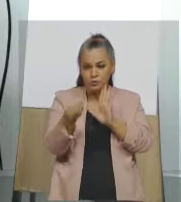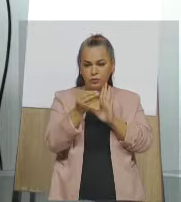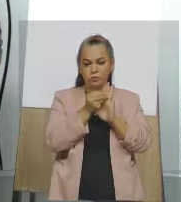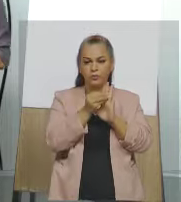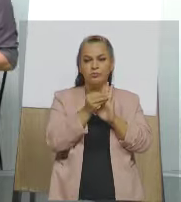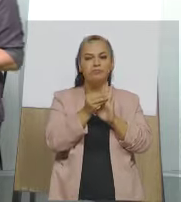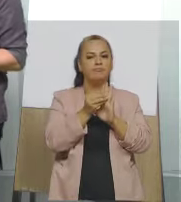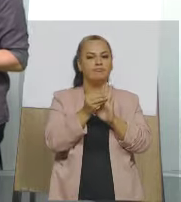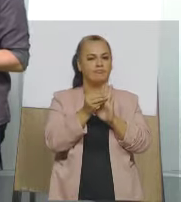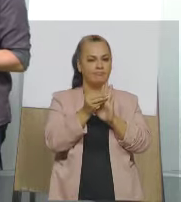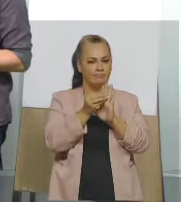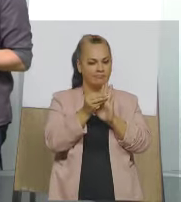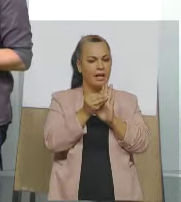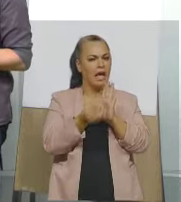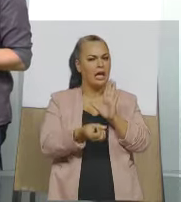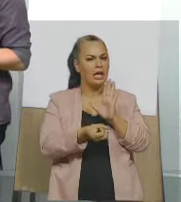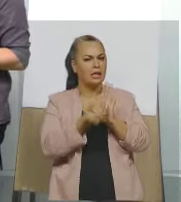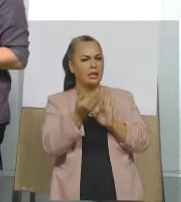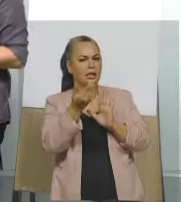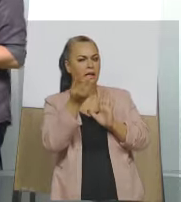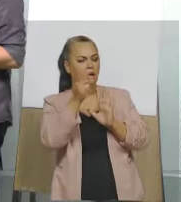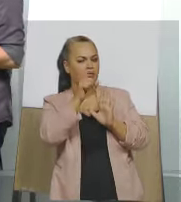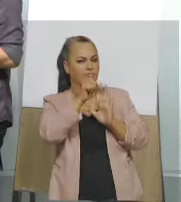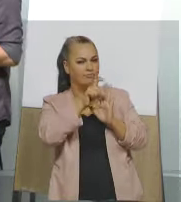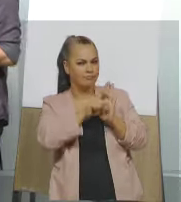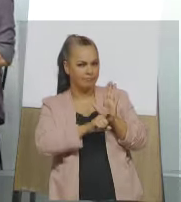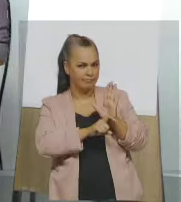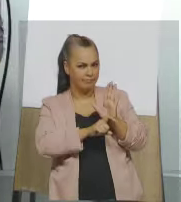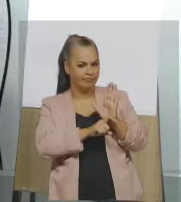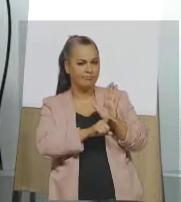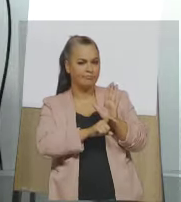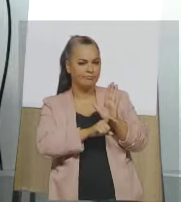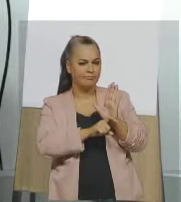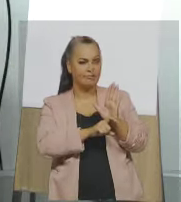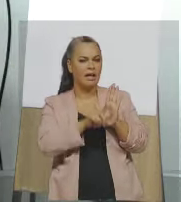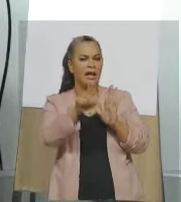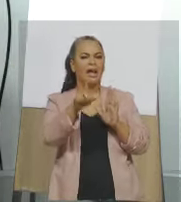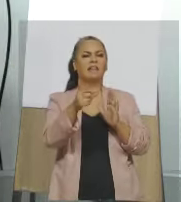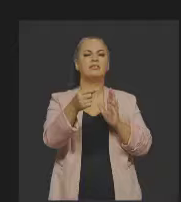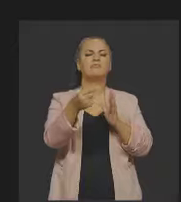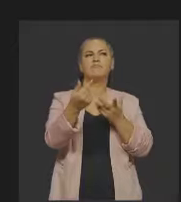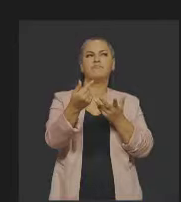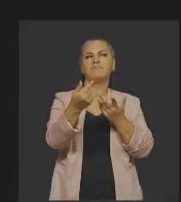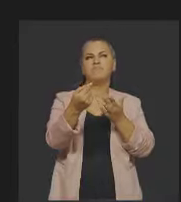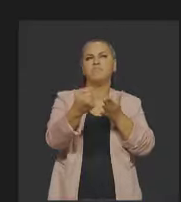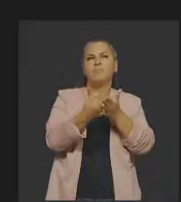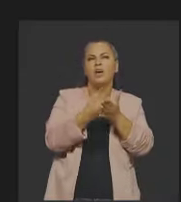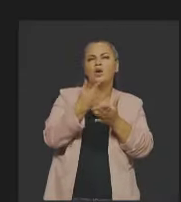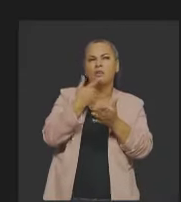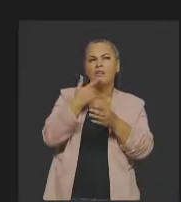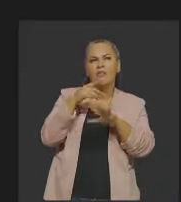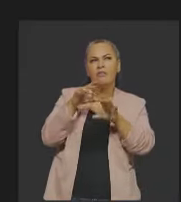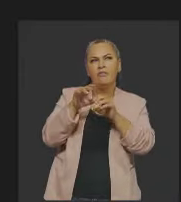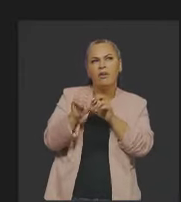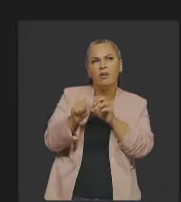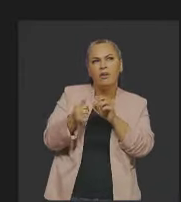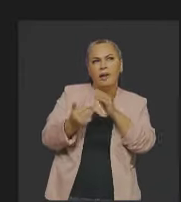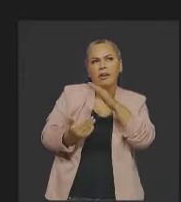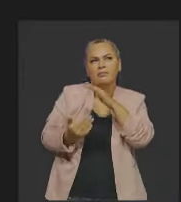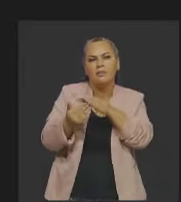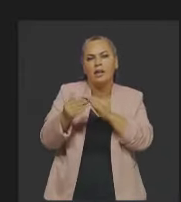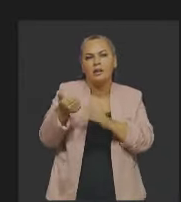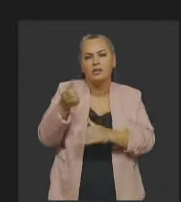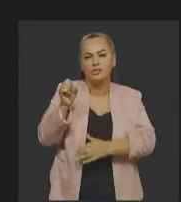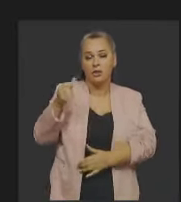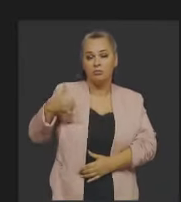anos, você acha que isso vai acontecer por quê? Eu vou trazer uns dados aí para te ajudar, tá bom? E quais são os seus planos quando